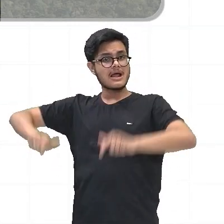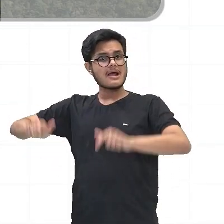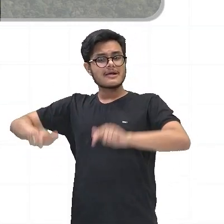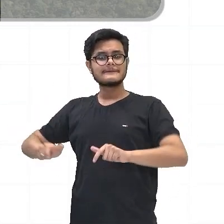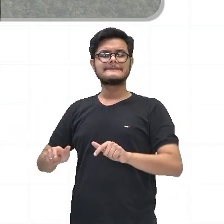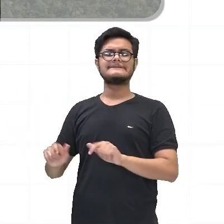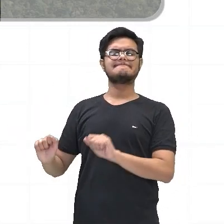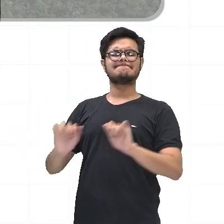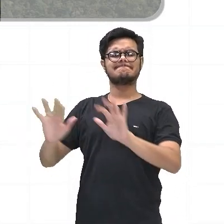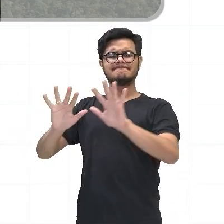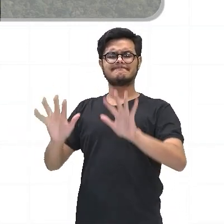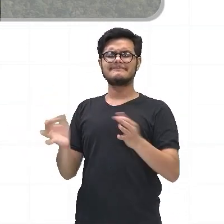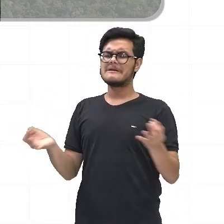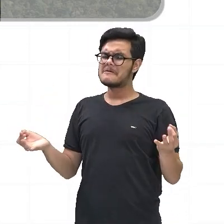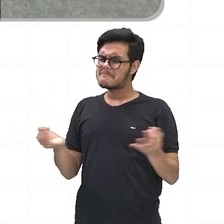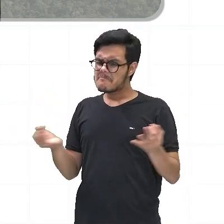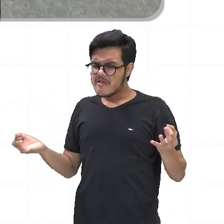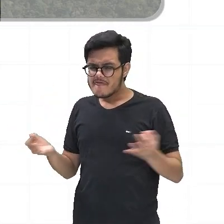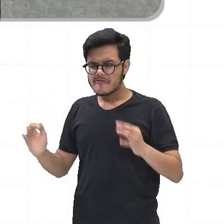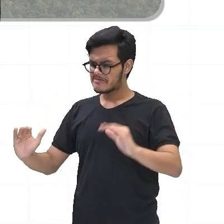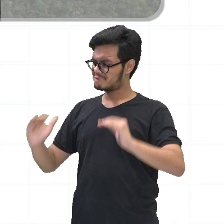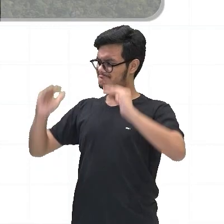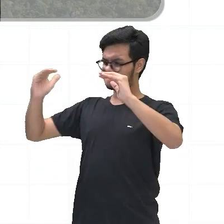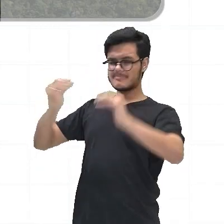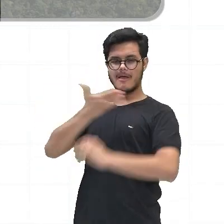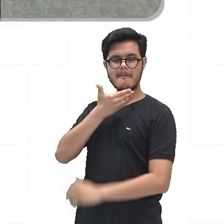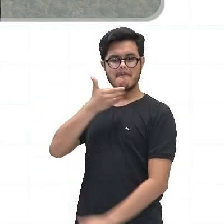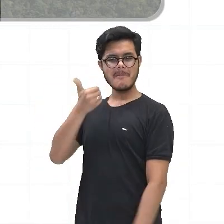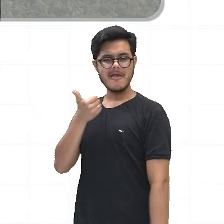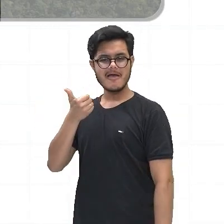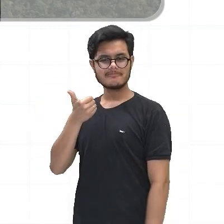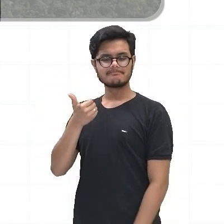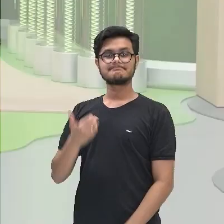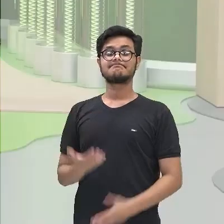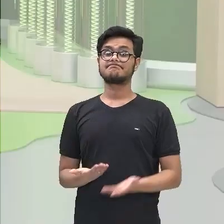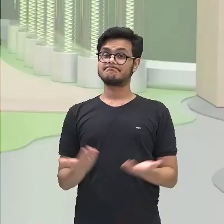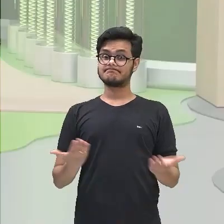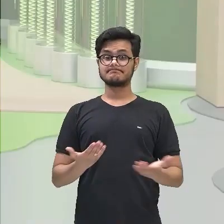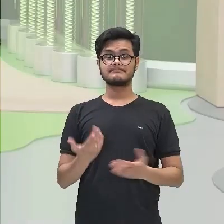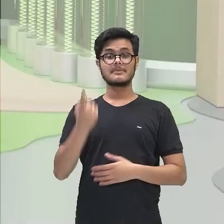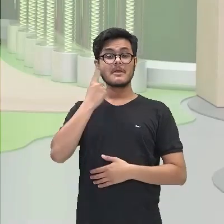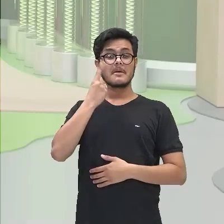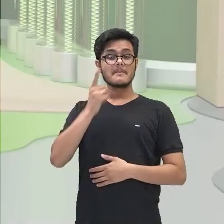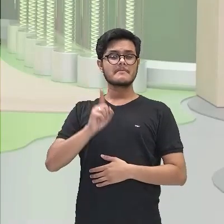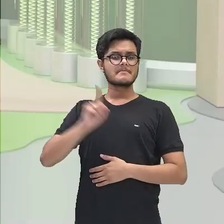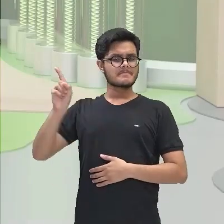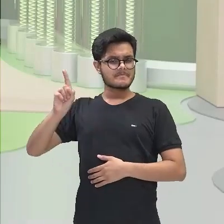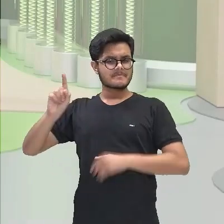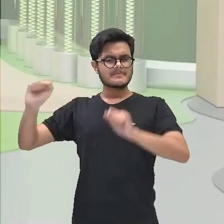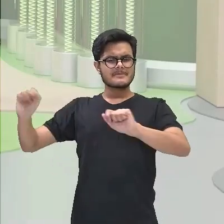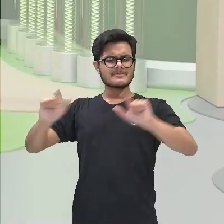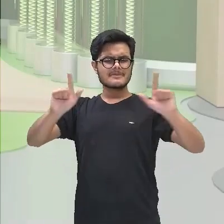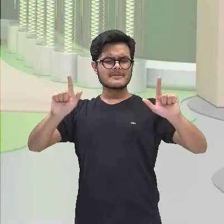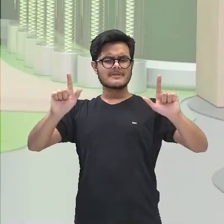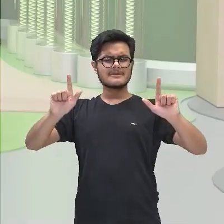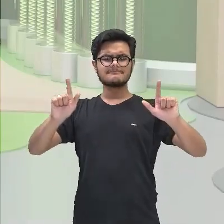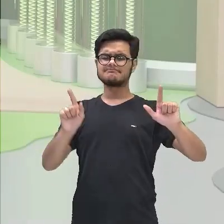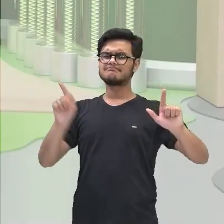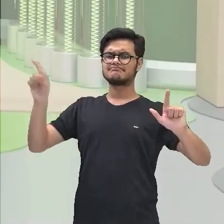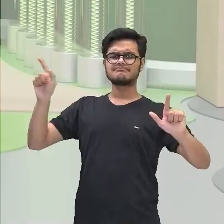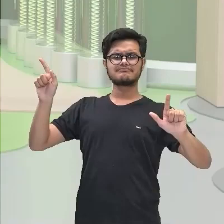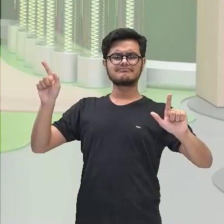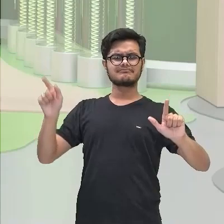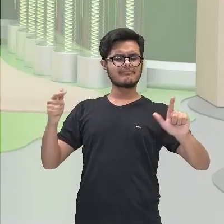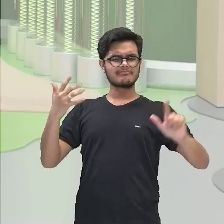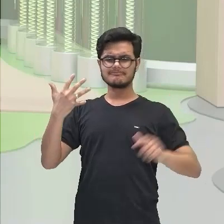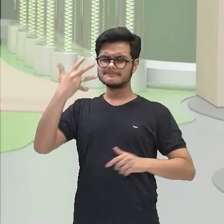inclusive considerado de ótima qualidade, né? Então você observa agora, olha só, essa imagem aérea aí, né,